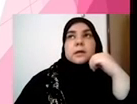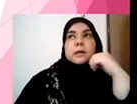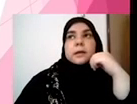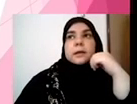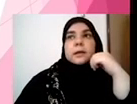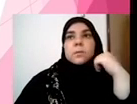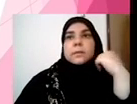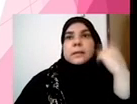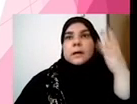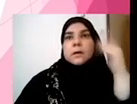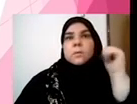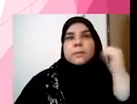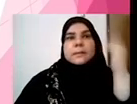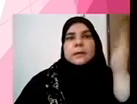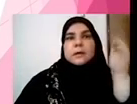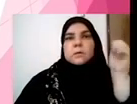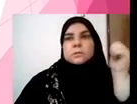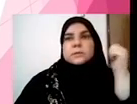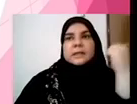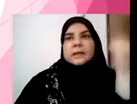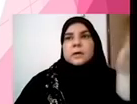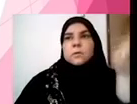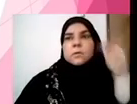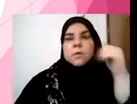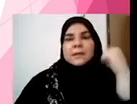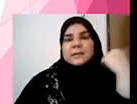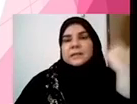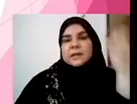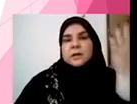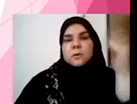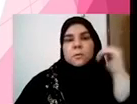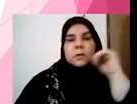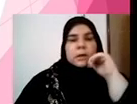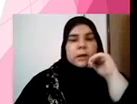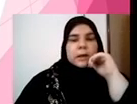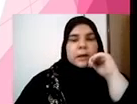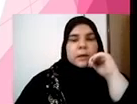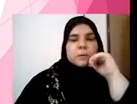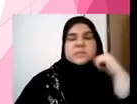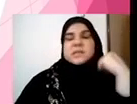Agora, 1 milhão, 1 bilhão, 1 trilhão, 1 quadrilhão,